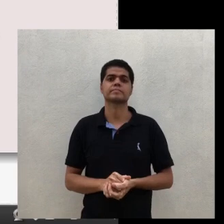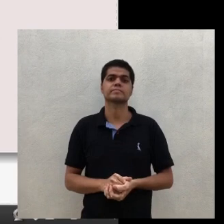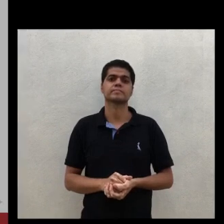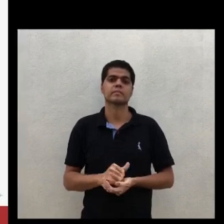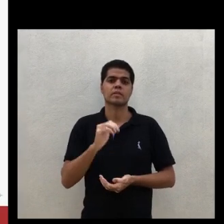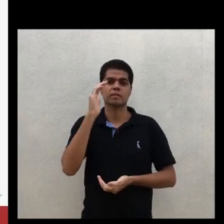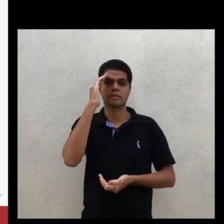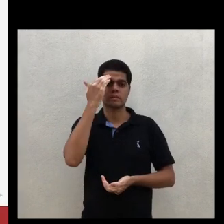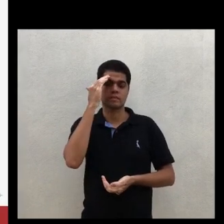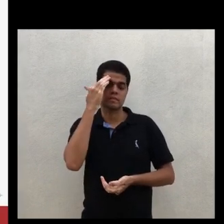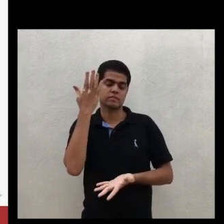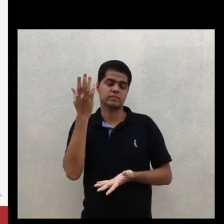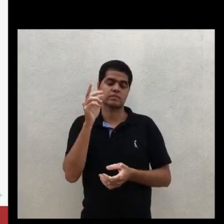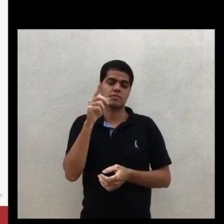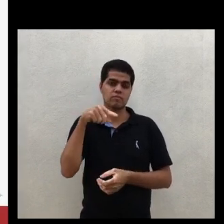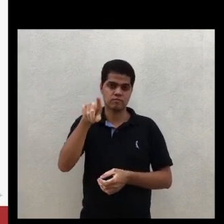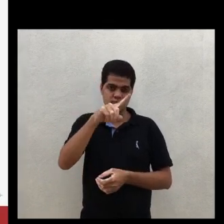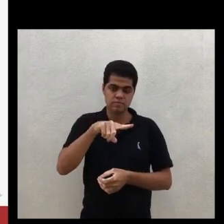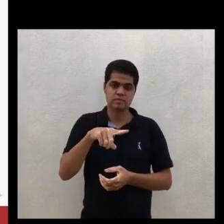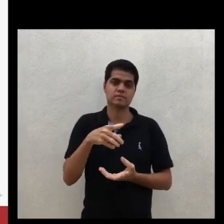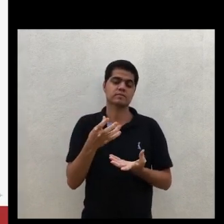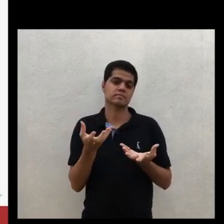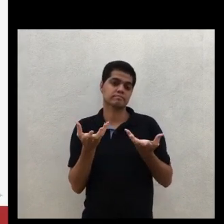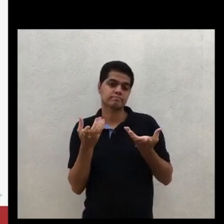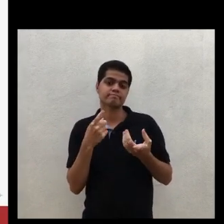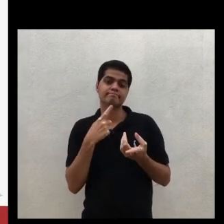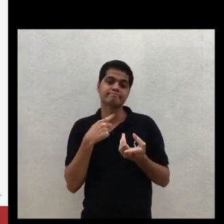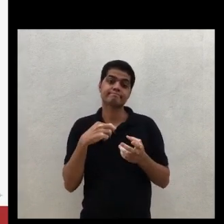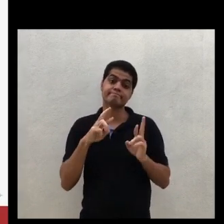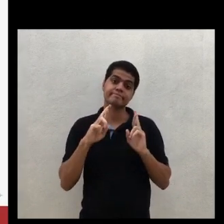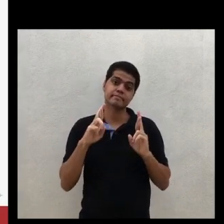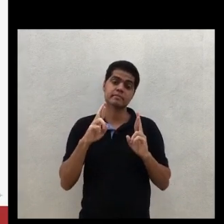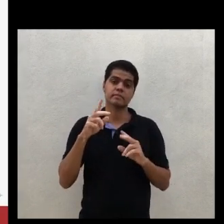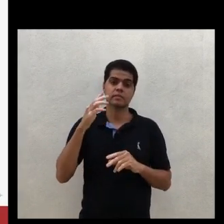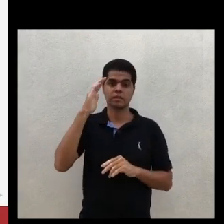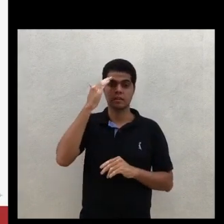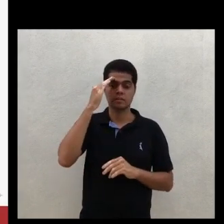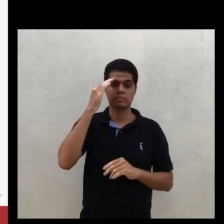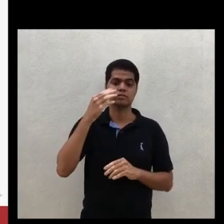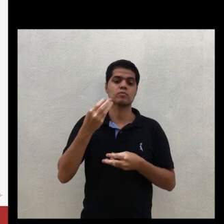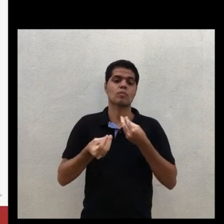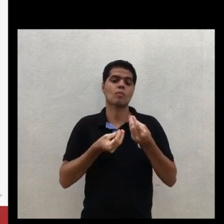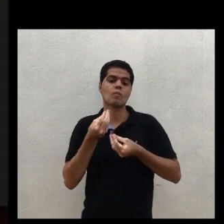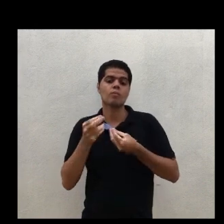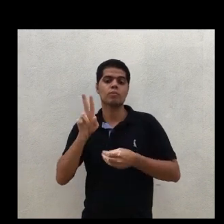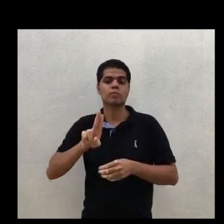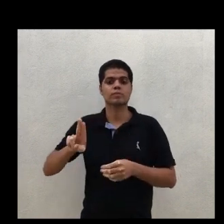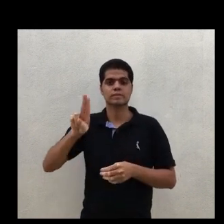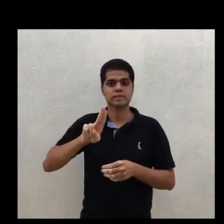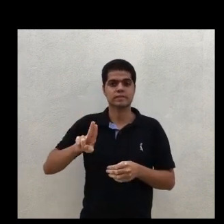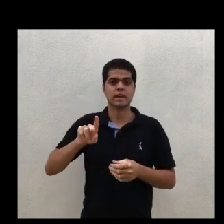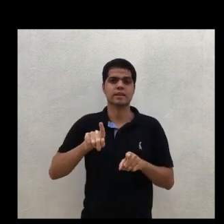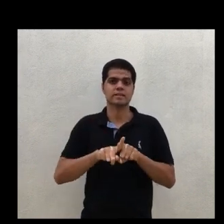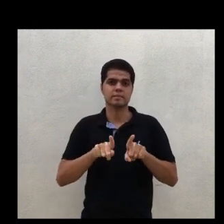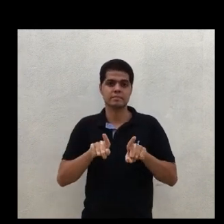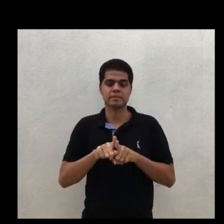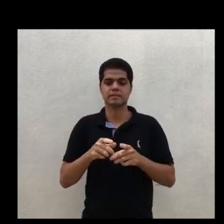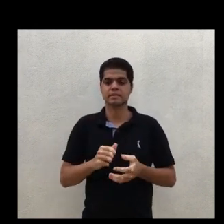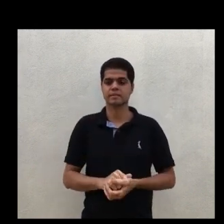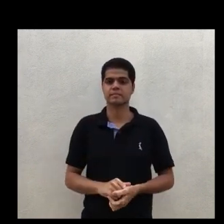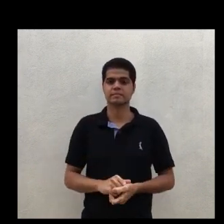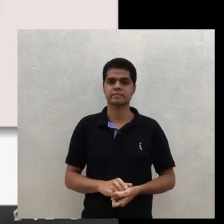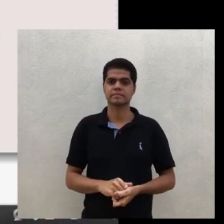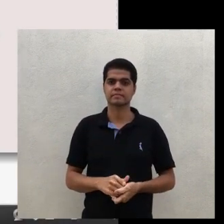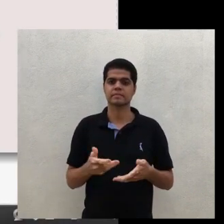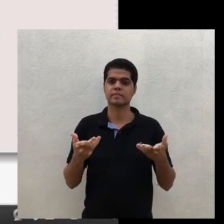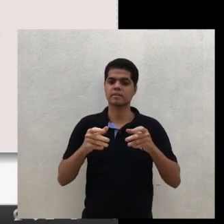espero que vocês tenham entendido aí o que é a lógica fuzzy, né? Como que ela trabalha. Eu dei um exemplo bem simples, eu não estou conseguindo